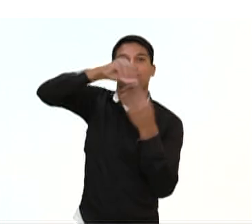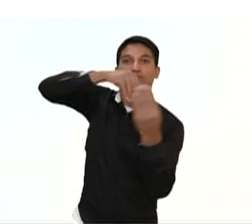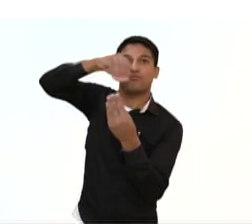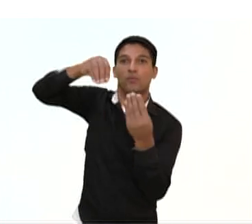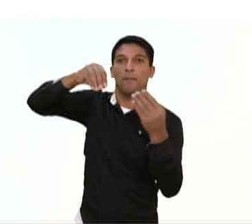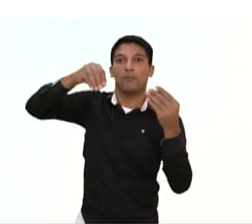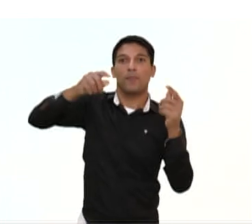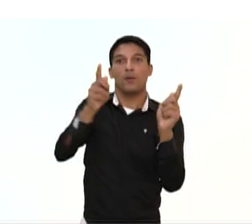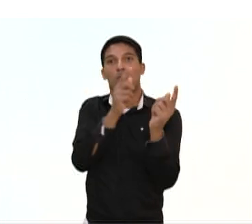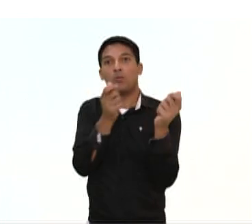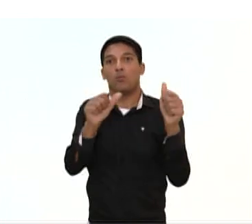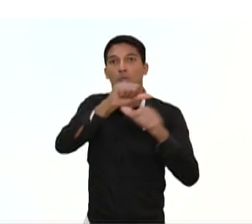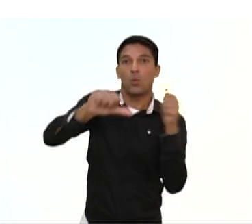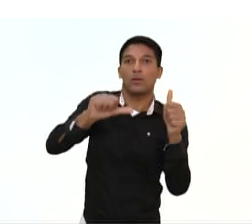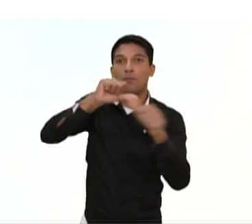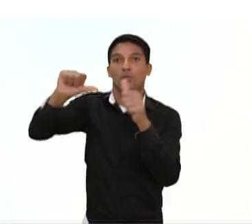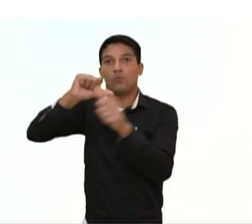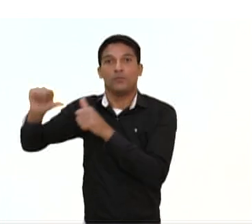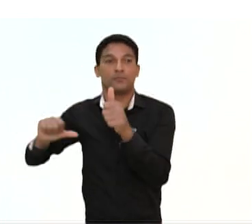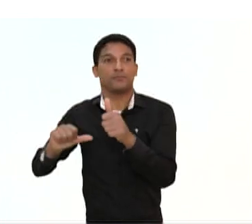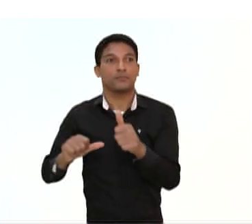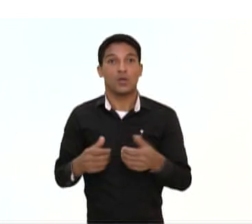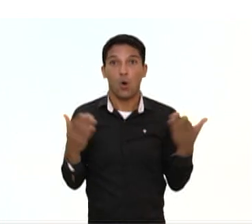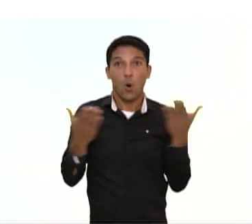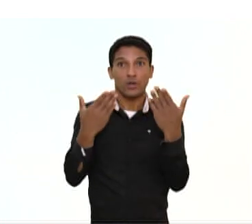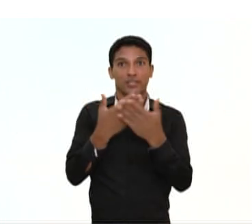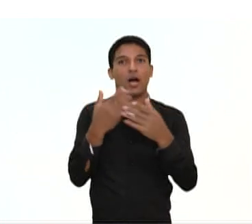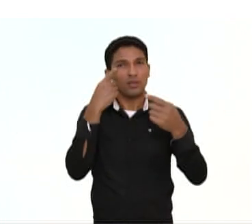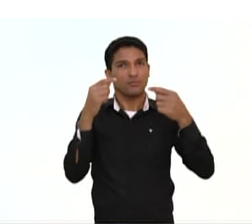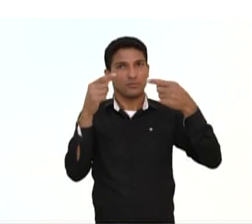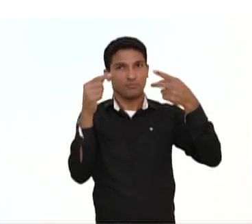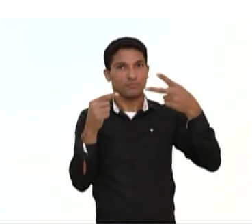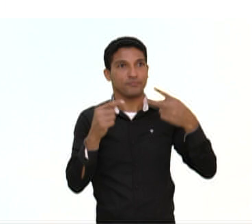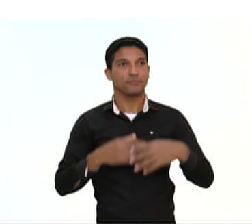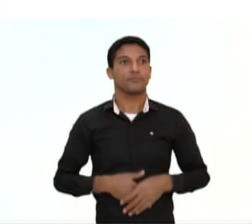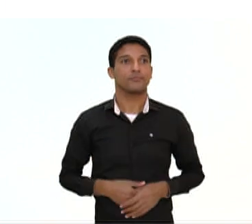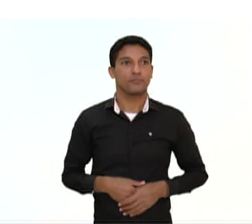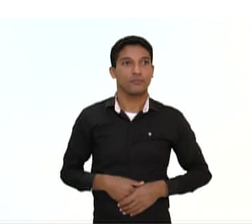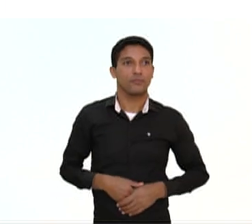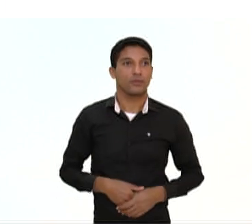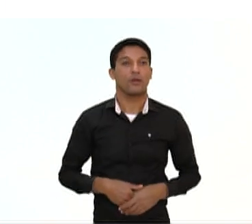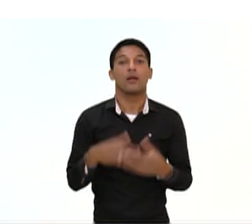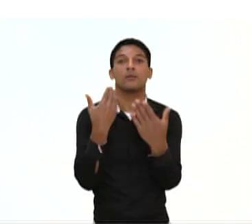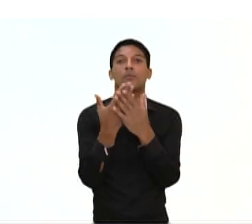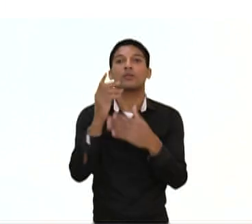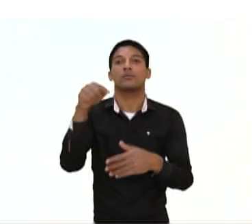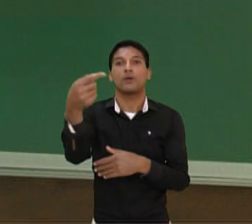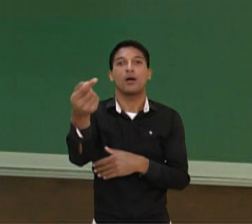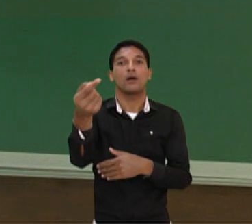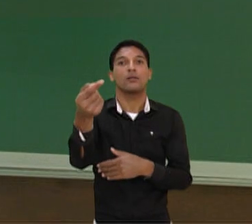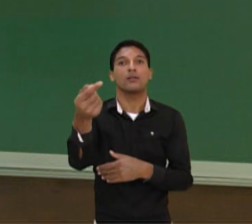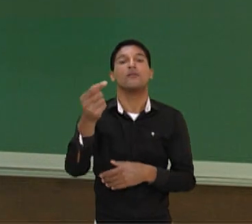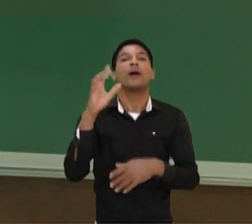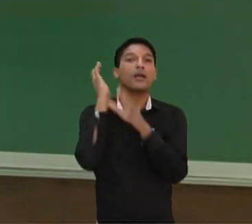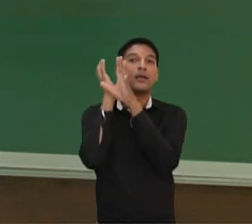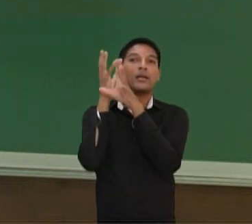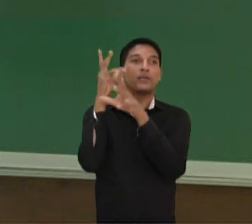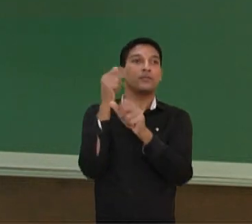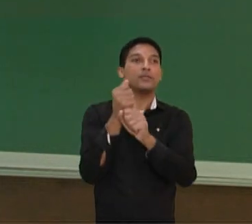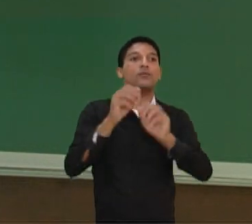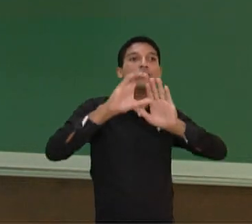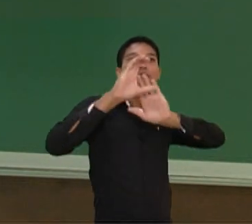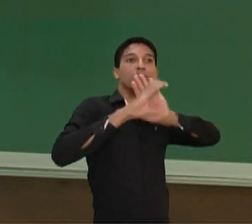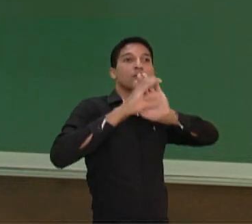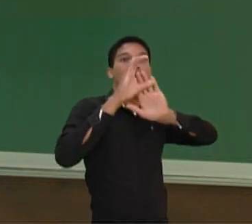retomada sobre combinação simples e permutação com repetição. Na próxima aula, faremos uma retomada sobre